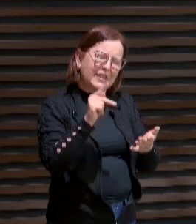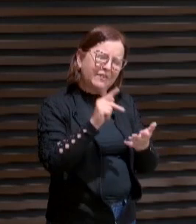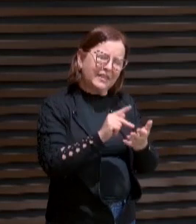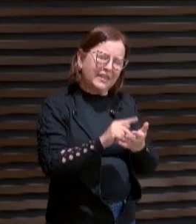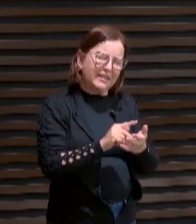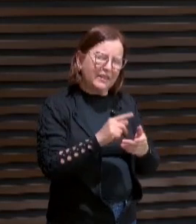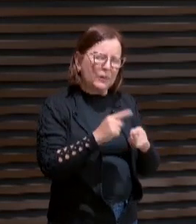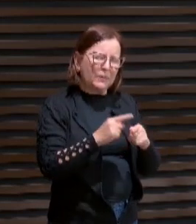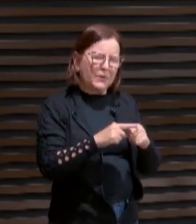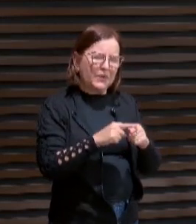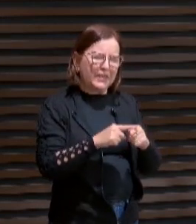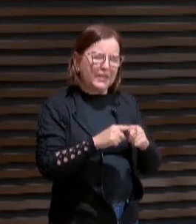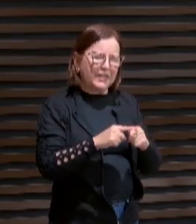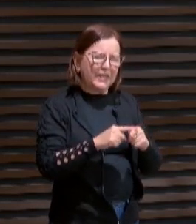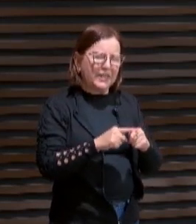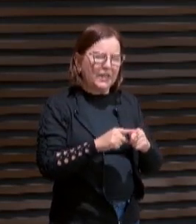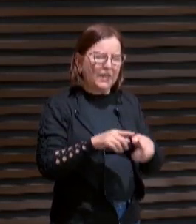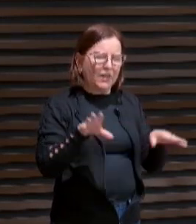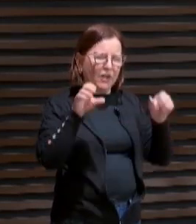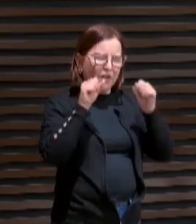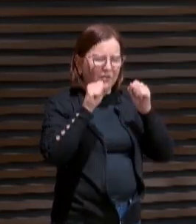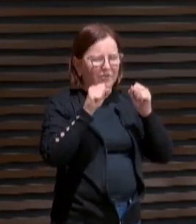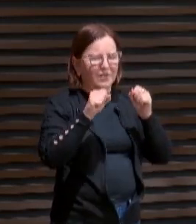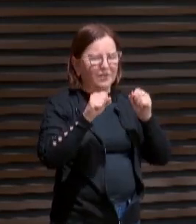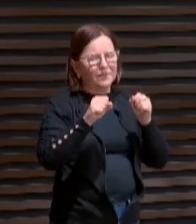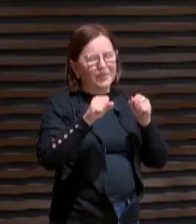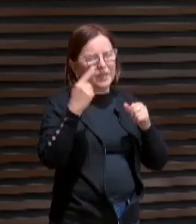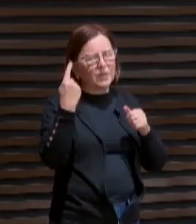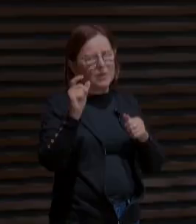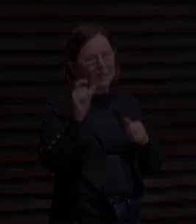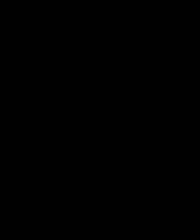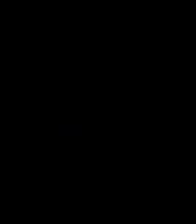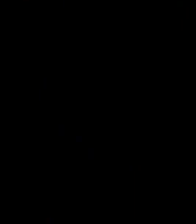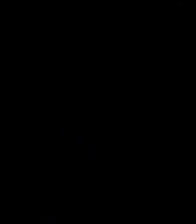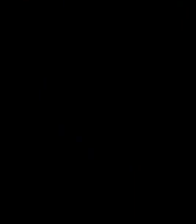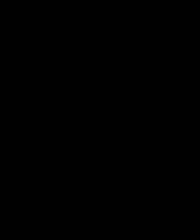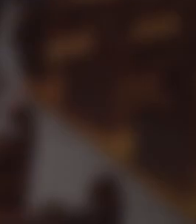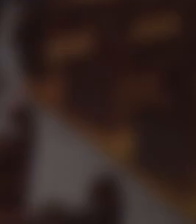porque eles ouvirão a Tua palavra. Em nome de Jesus. Amém.